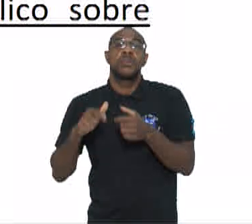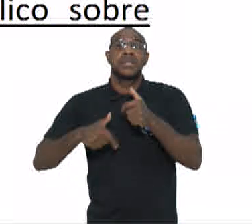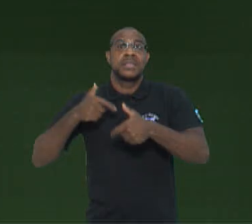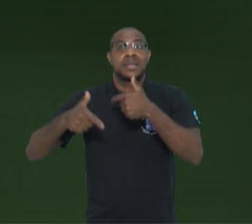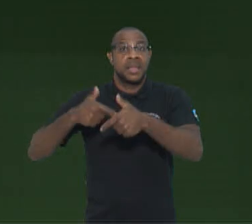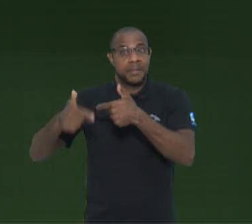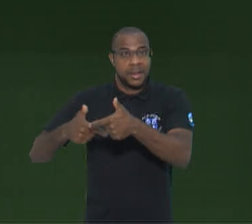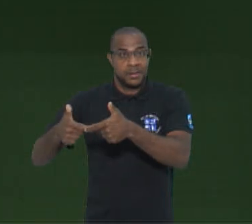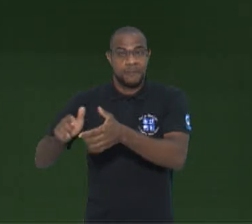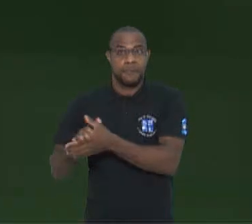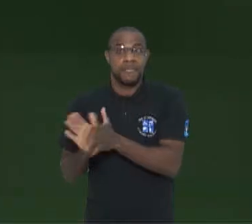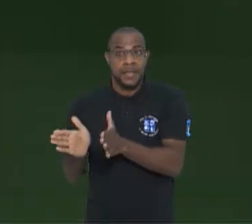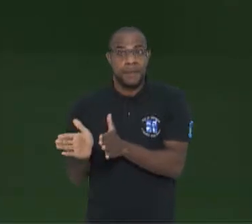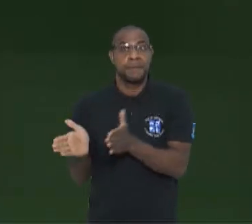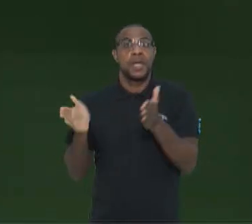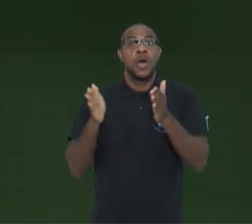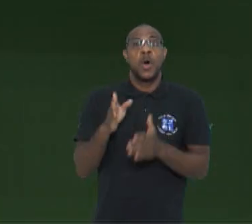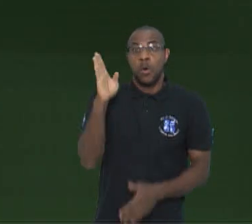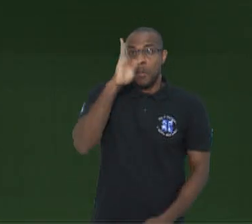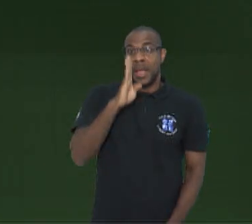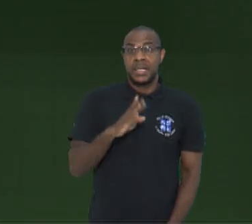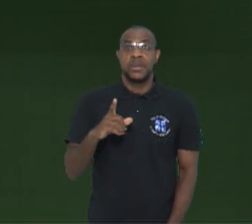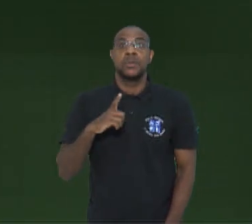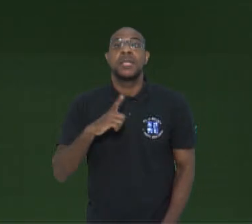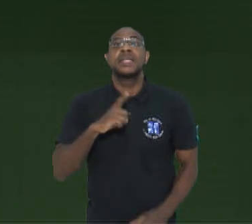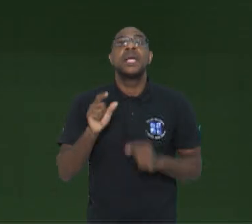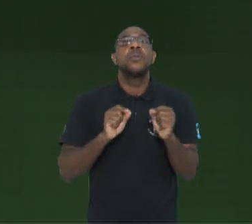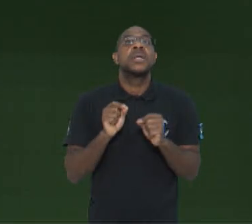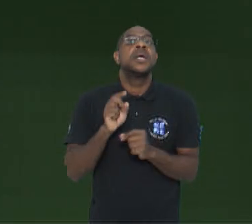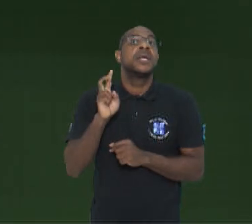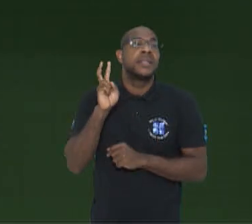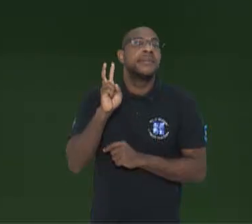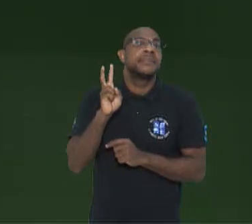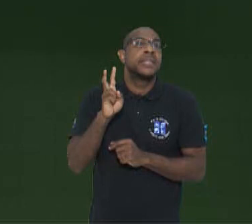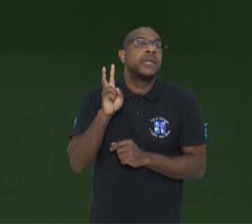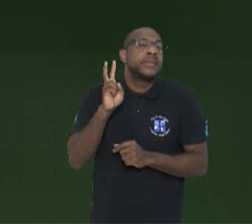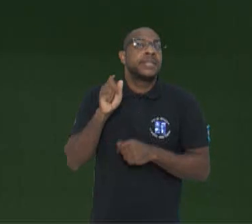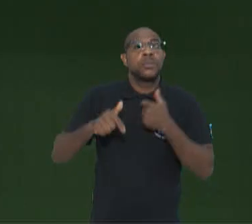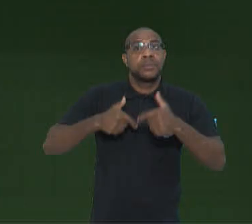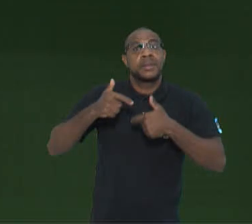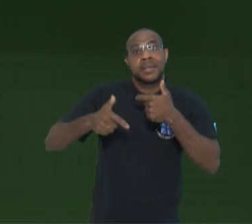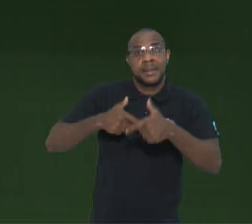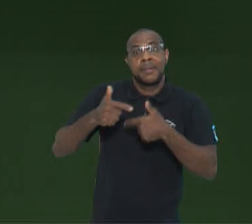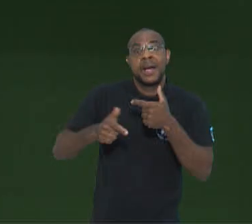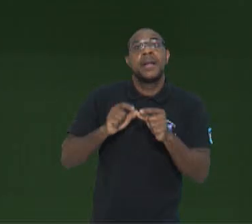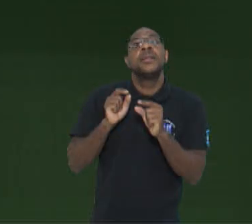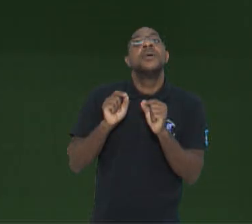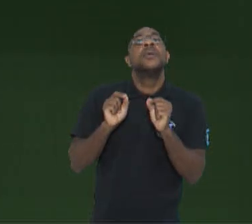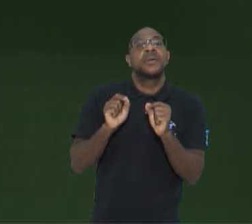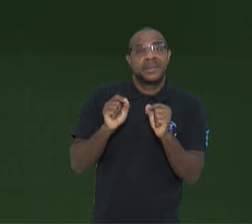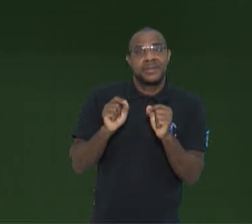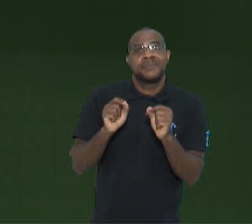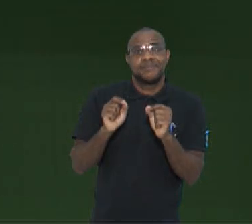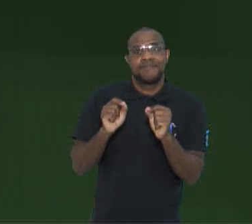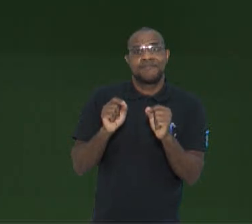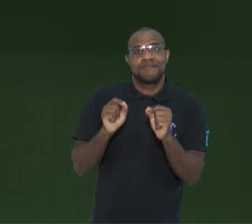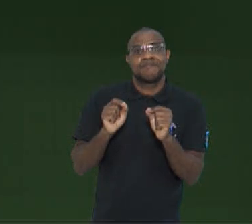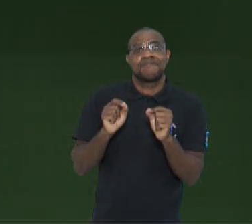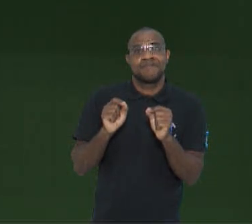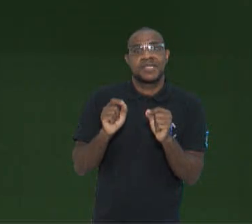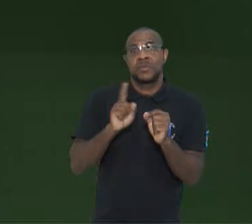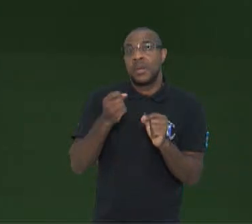quê? Um histórico de ineficiência no controle público, né? Então, o que é um risco para a